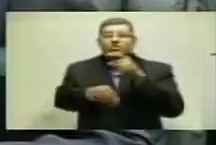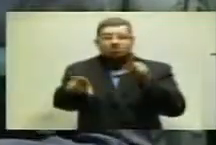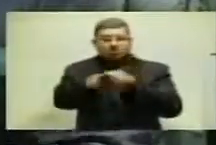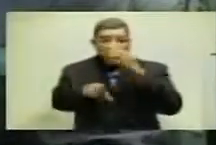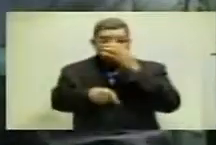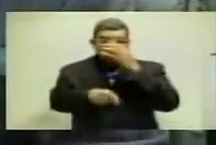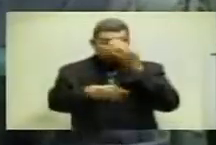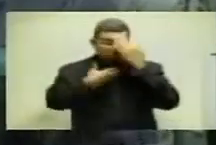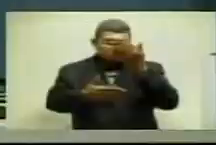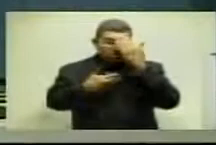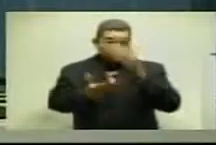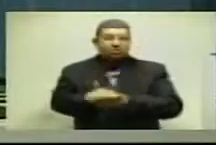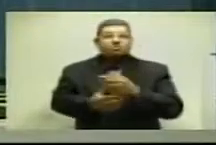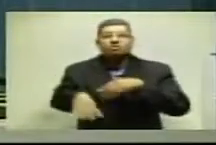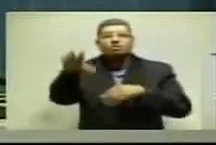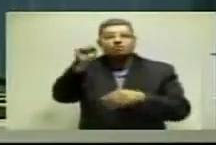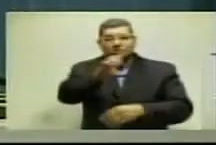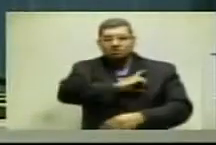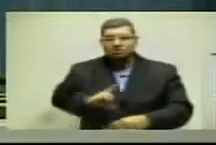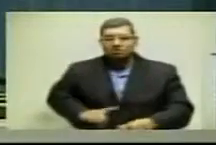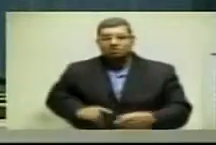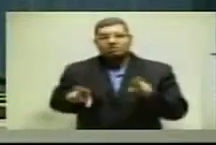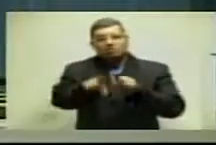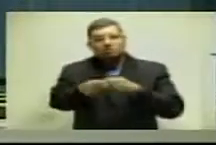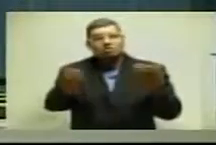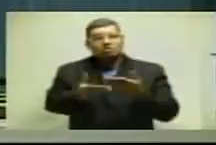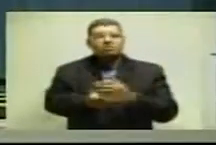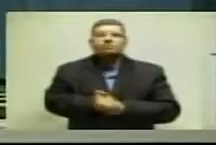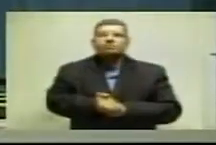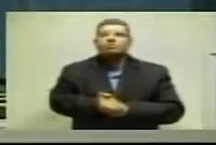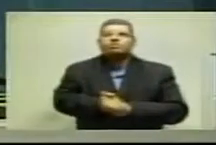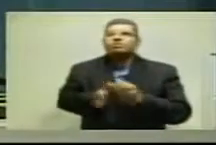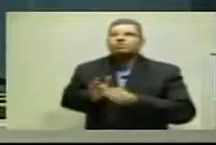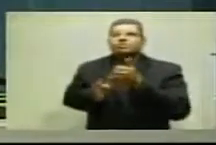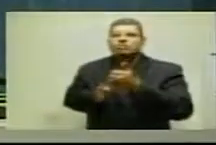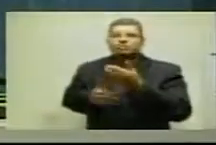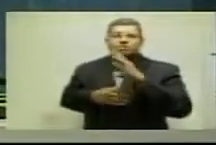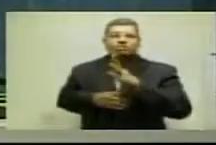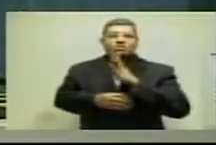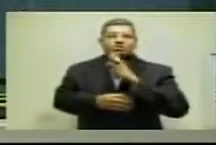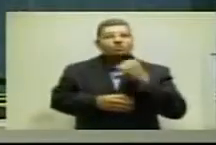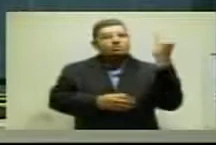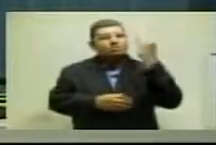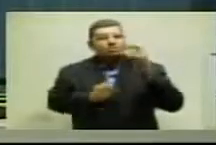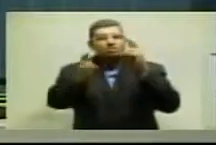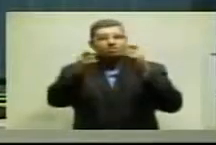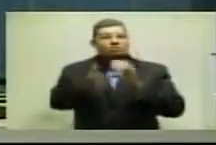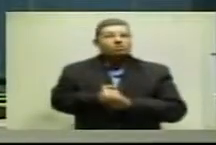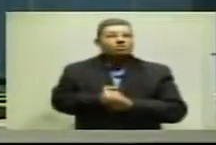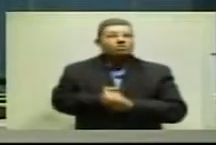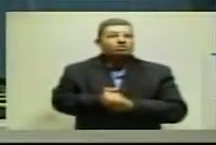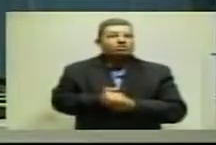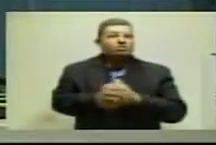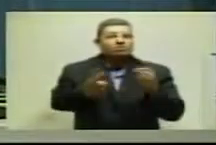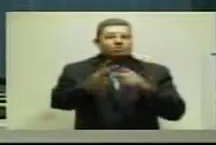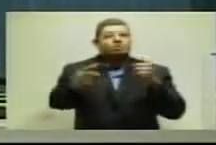também. Obrigado, deputado Zé Ricardo. Ouço o deputado Chico Preto. Deputado Marcelo Ramos, primeiro, quero reconhecer a importância do tema.